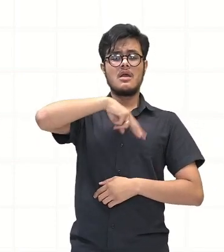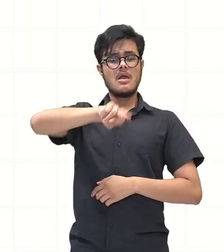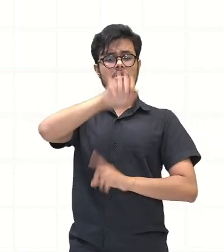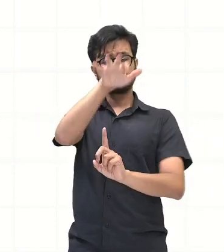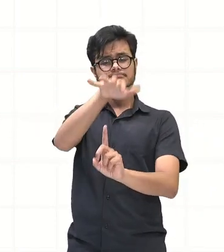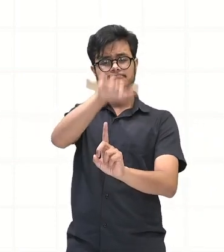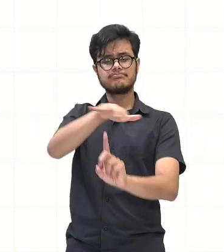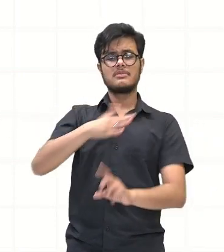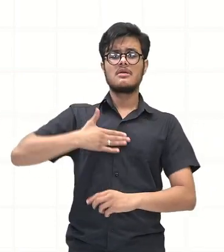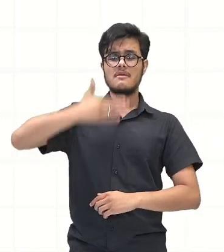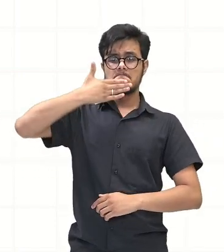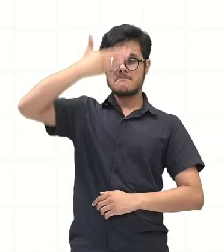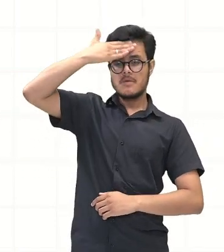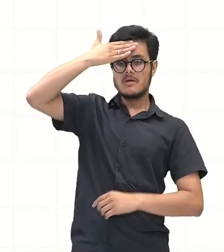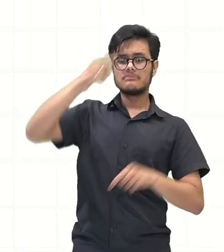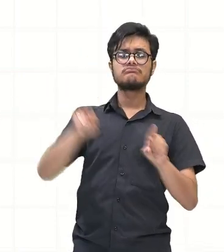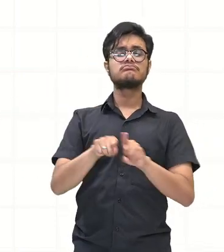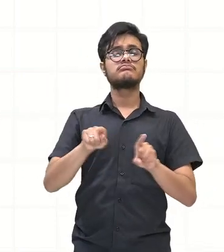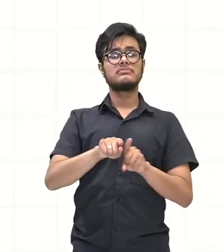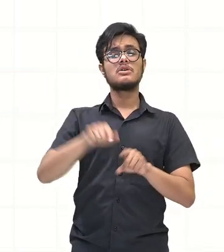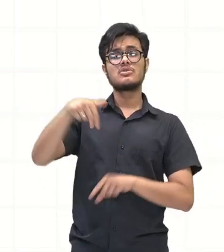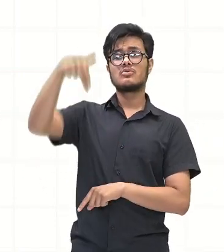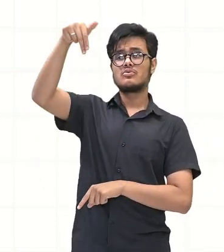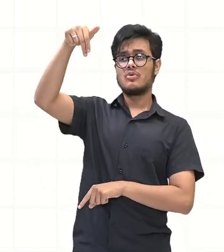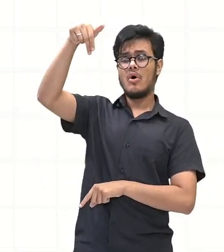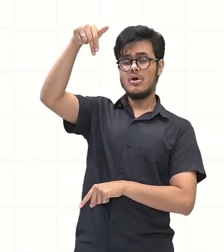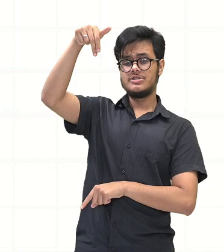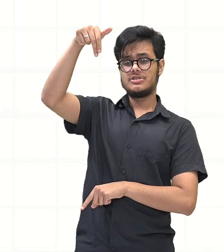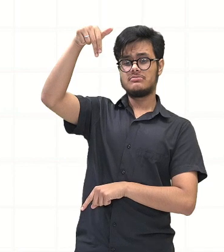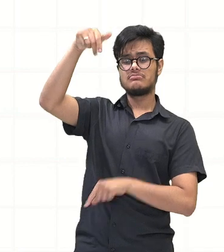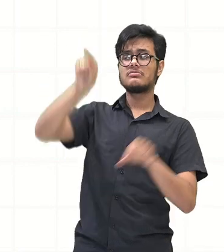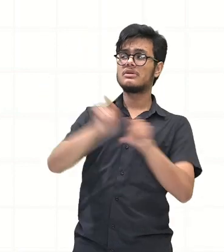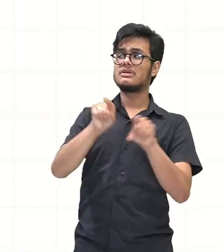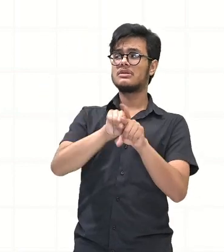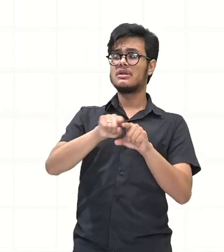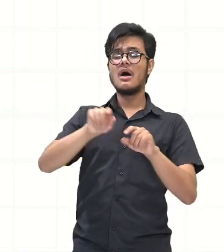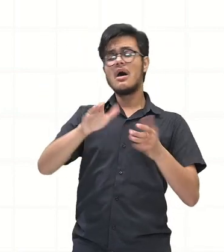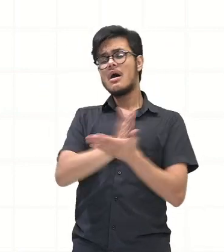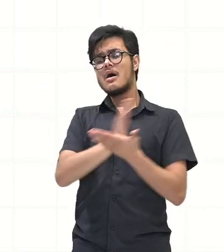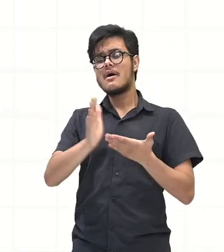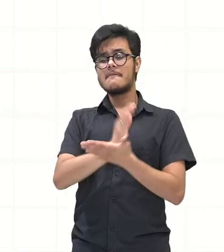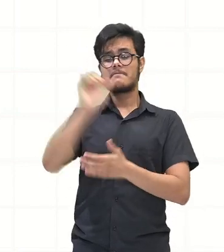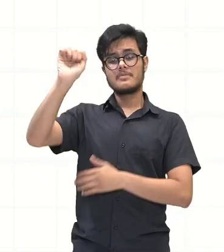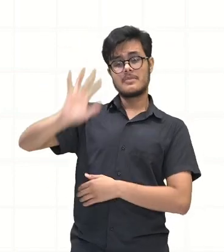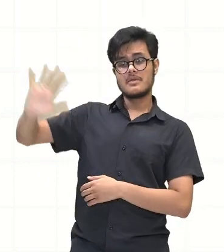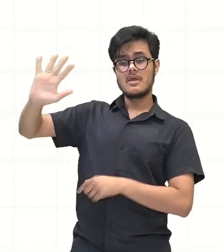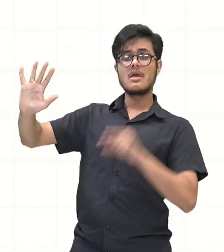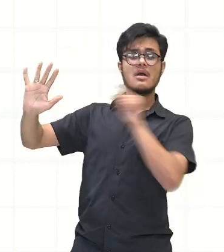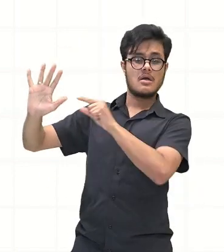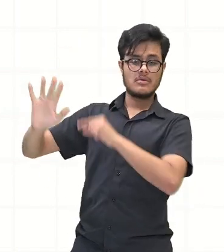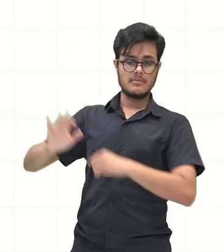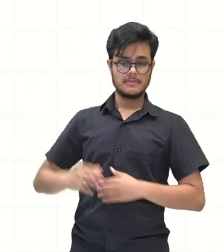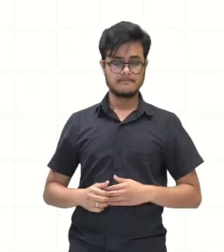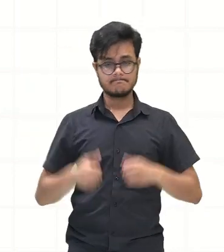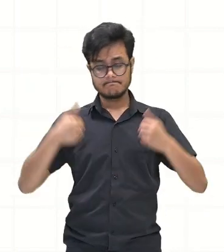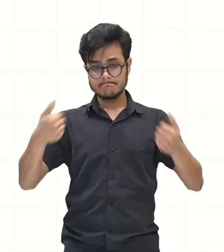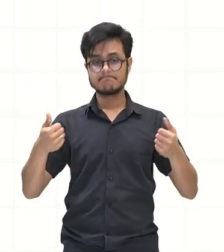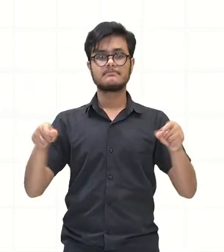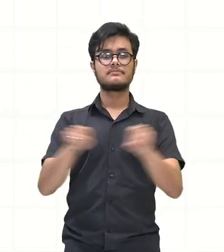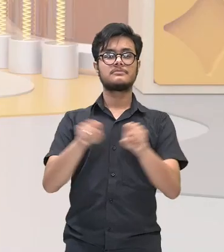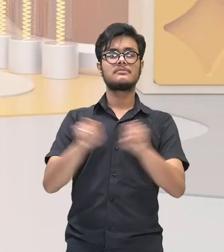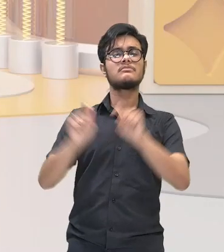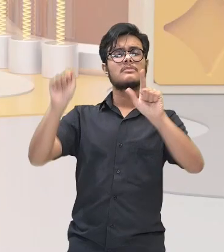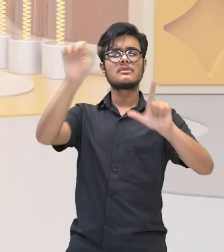aí muçulmana, tanto no norte da África, como também ali na região da Península Ibérica. Então, observe aqui